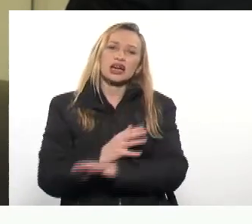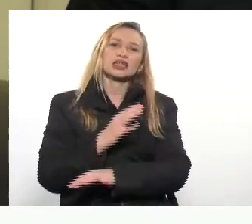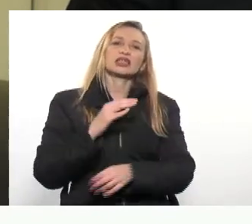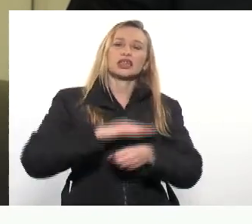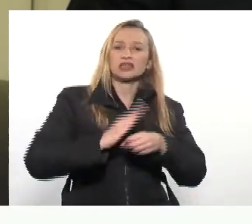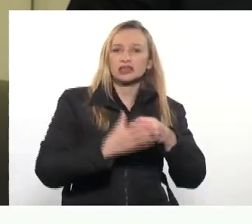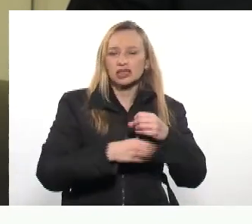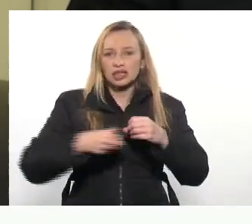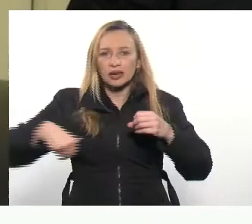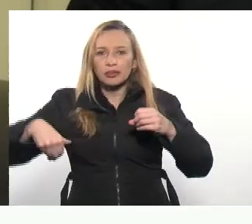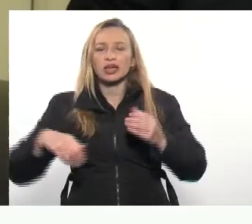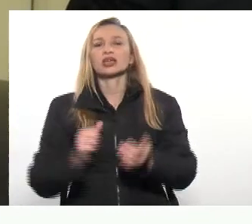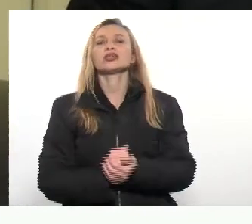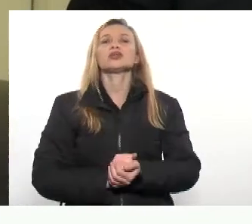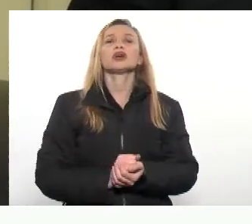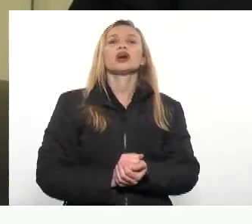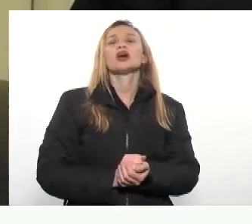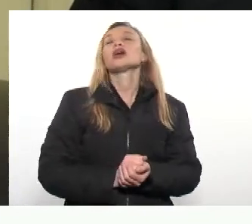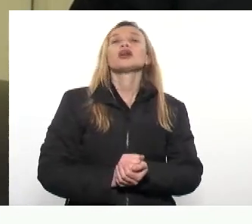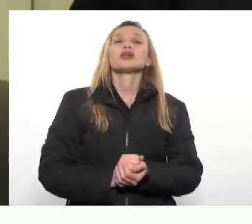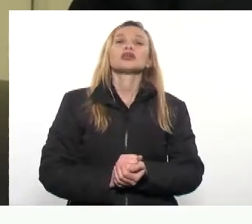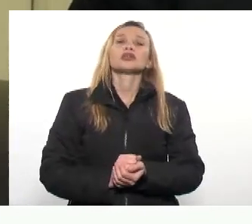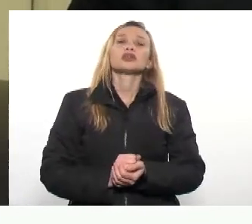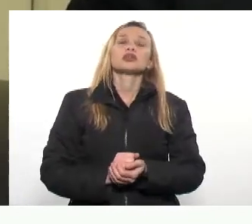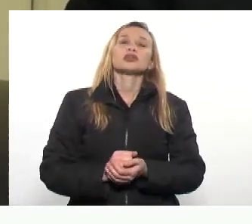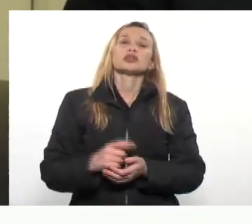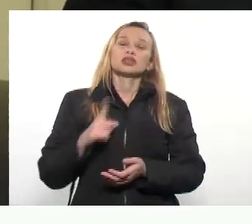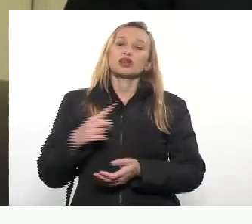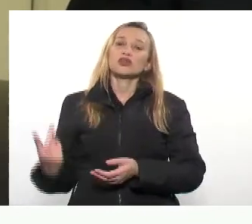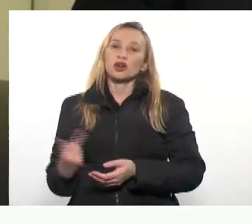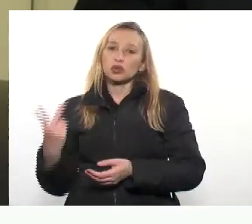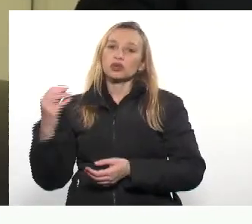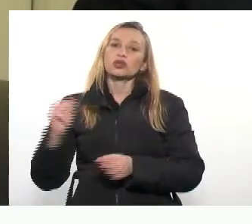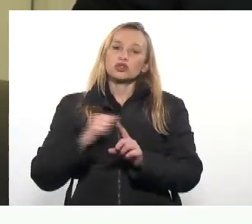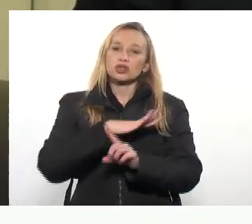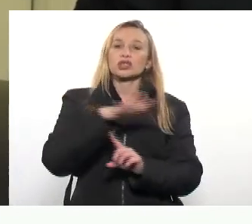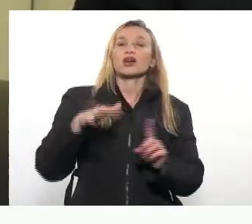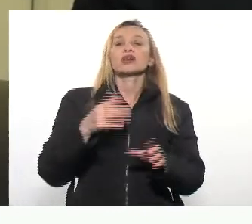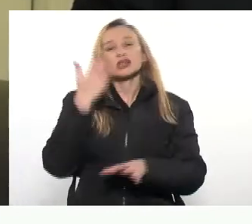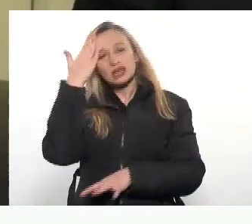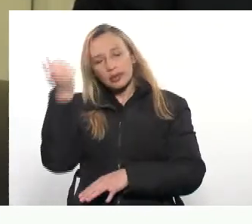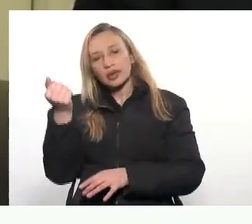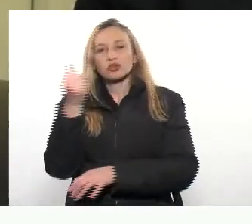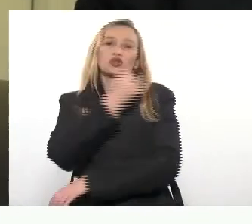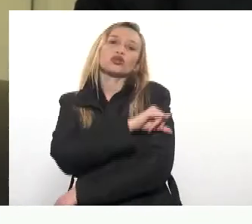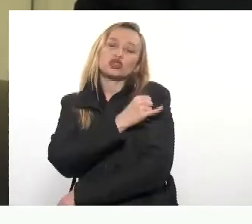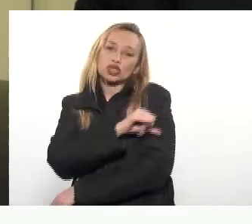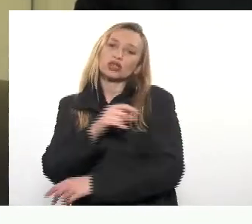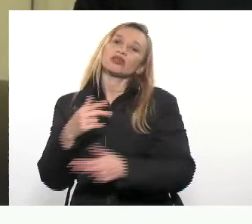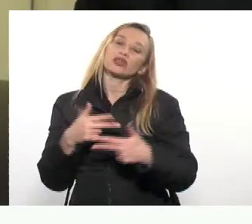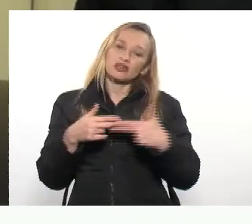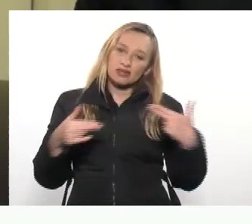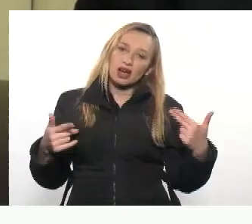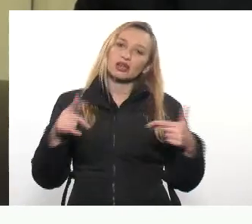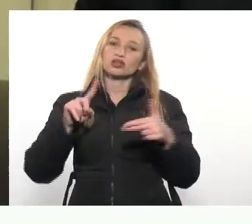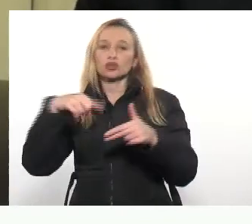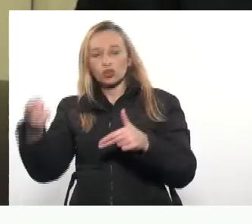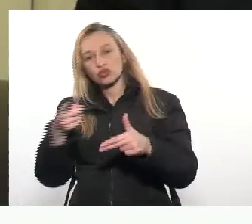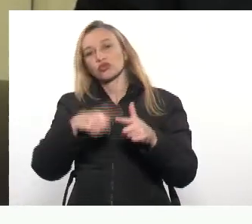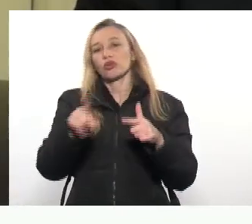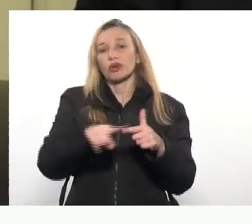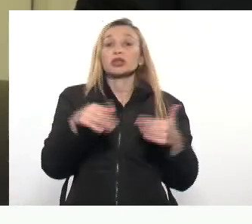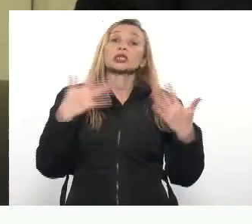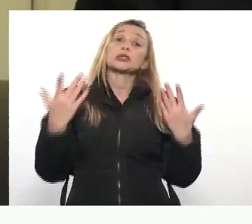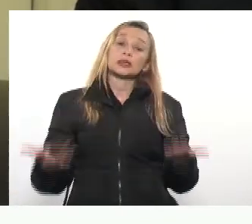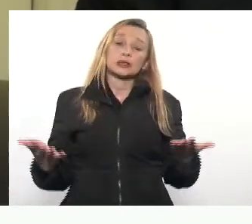saneamento para a concessão da tarifa social. A gente sabe que o Rio de Janeiro tem outras peculiaridades. Então,